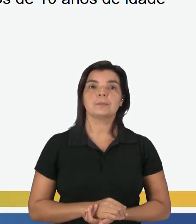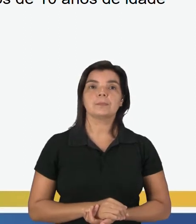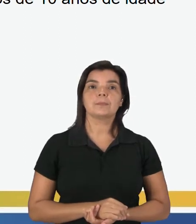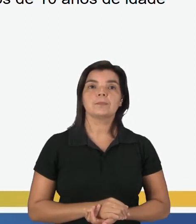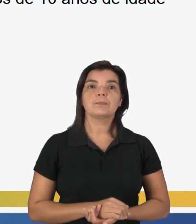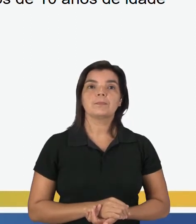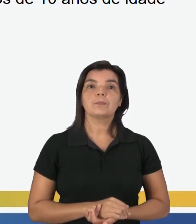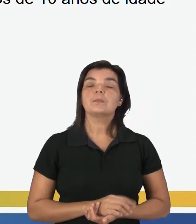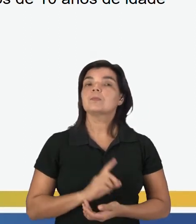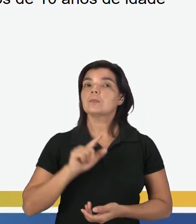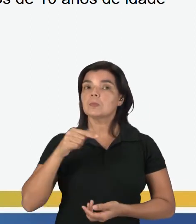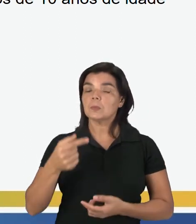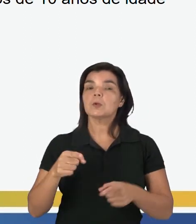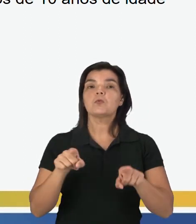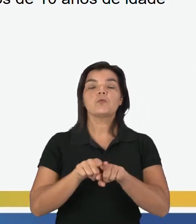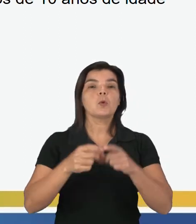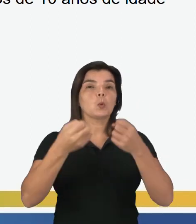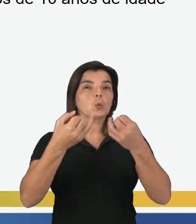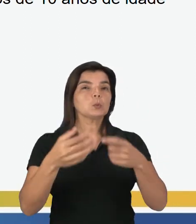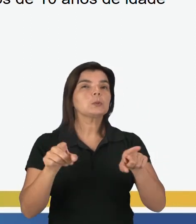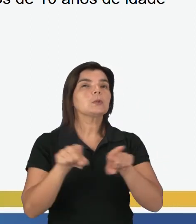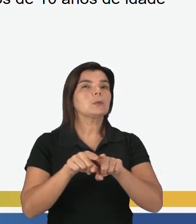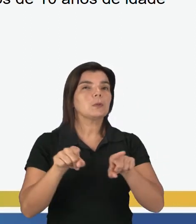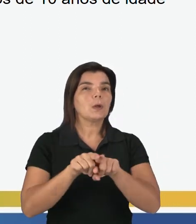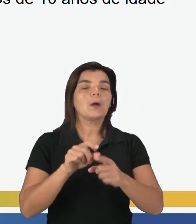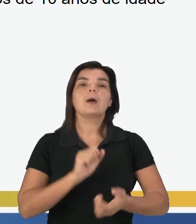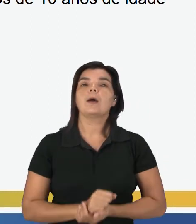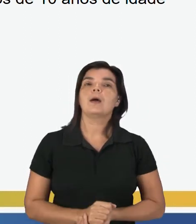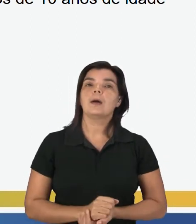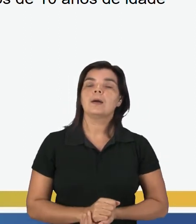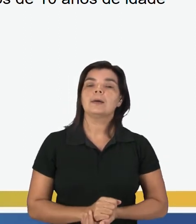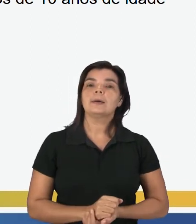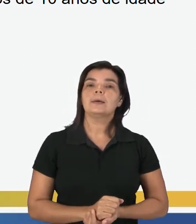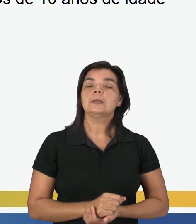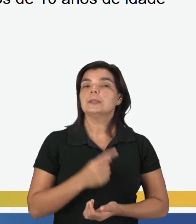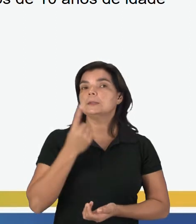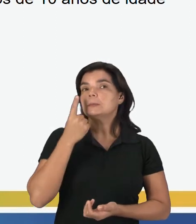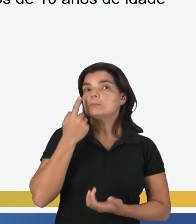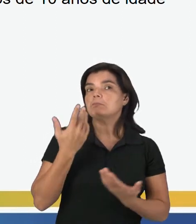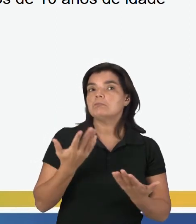66,4%. E aí, quando a gente leva em consideração